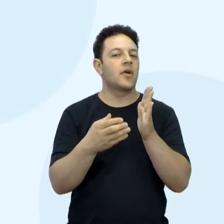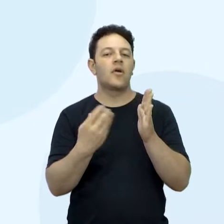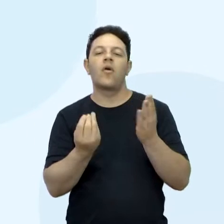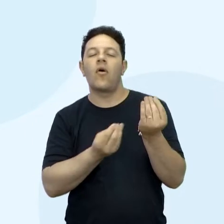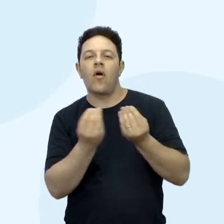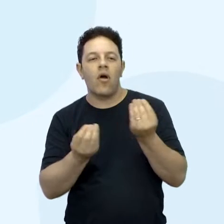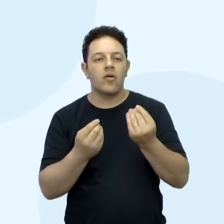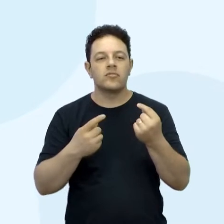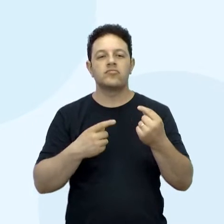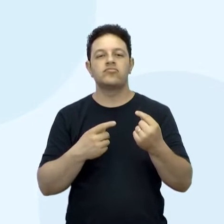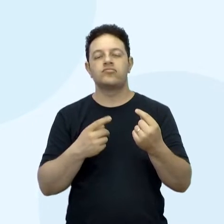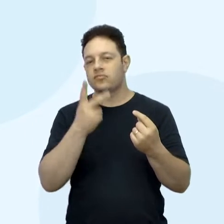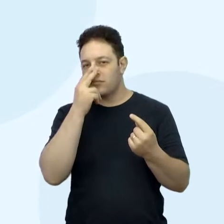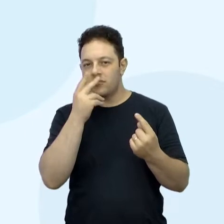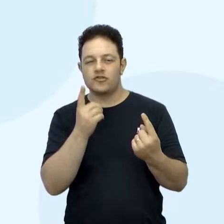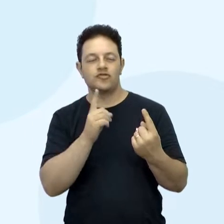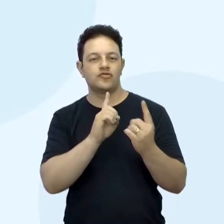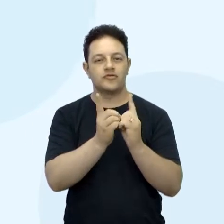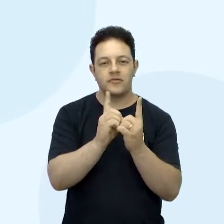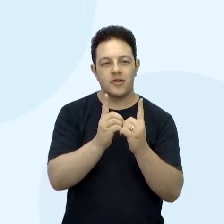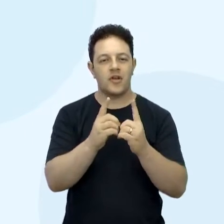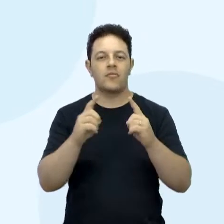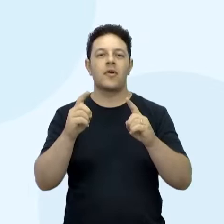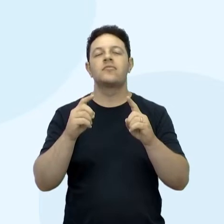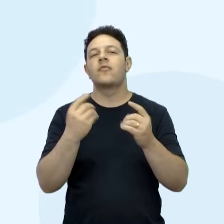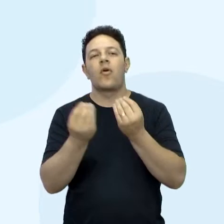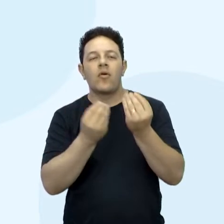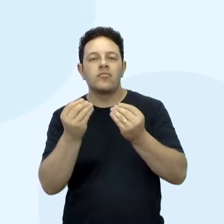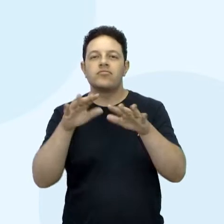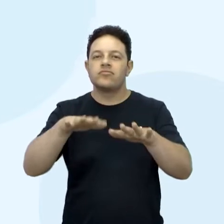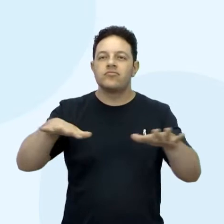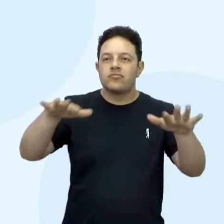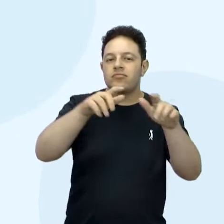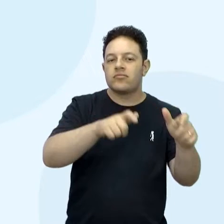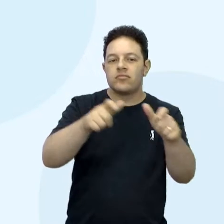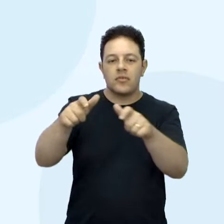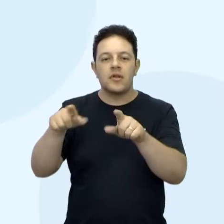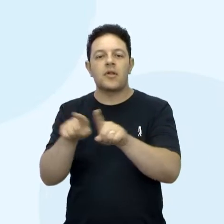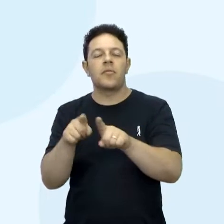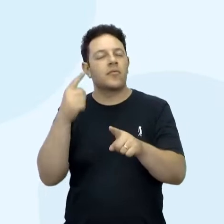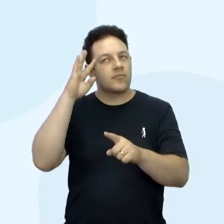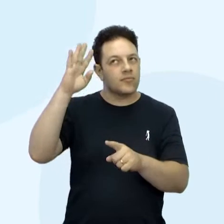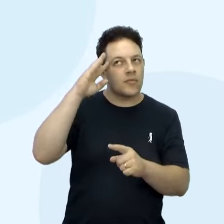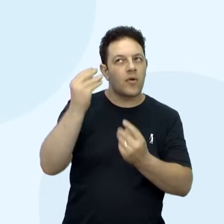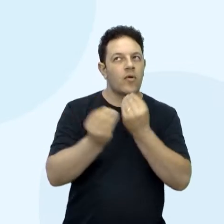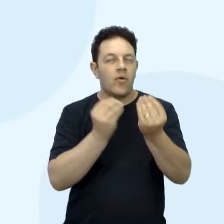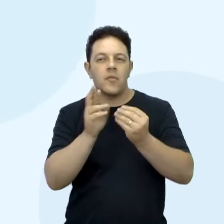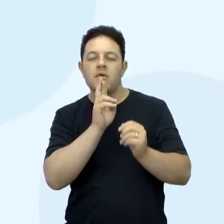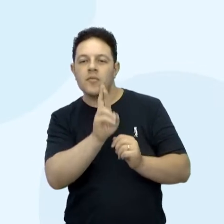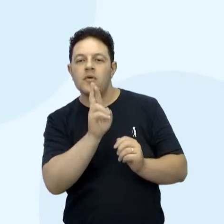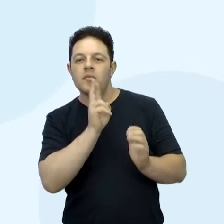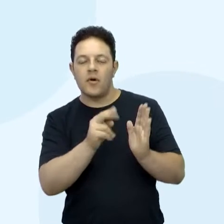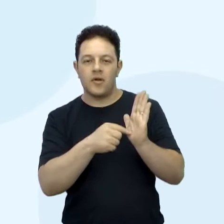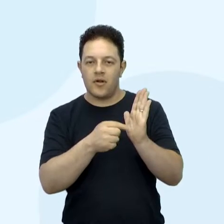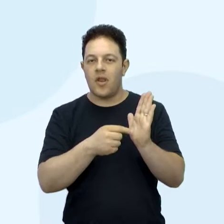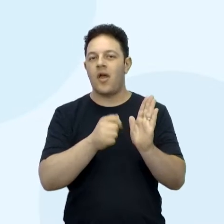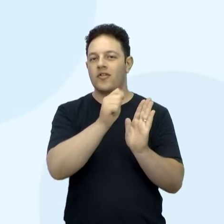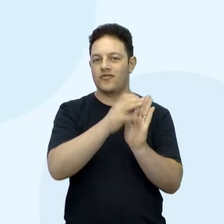dinâmicas da paisagem, além, né, de rever algumas formas de responder aí às